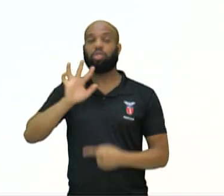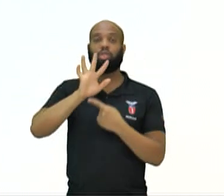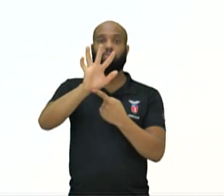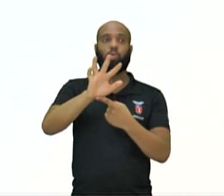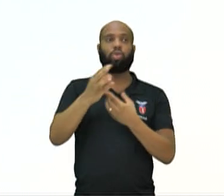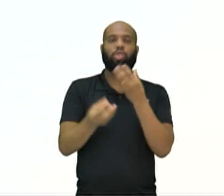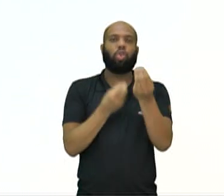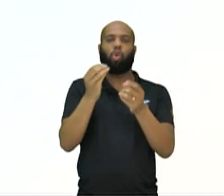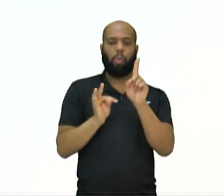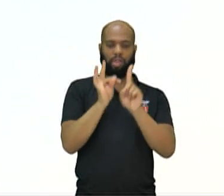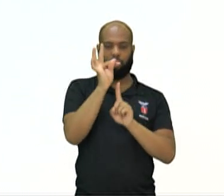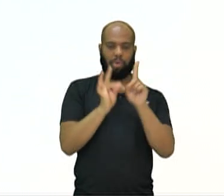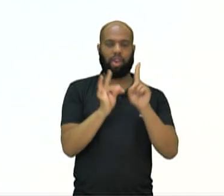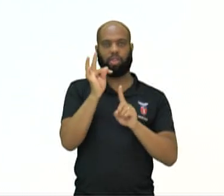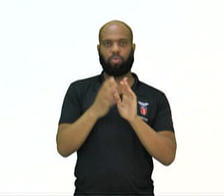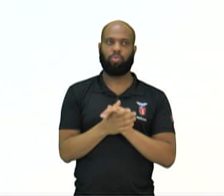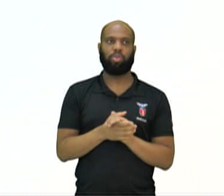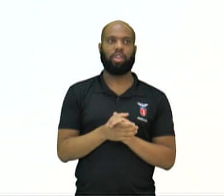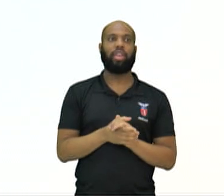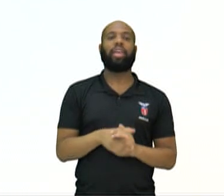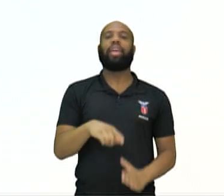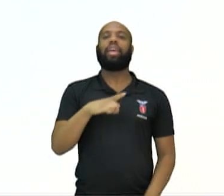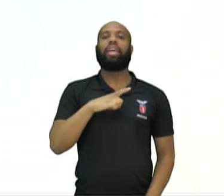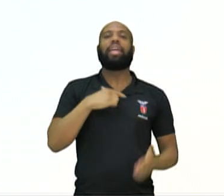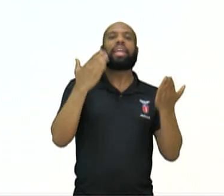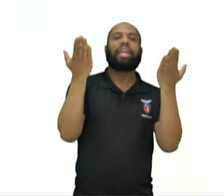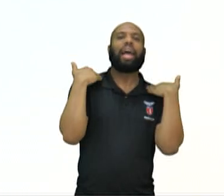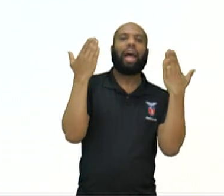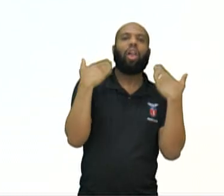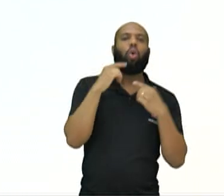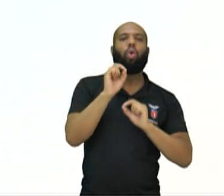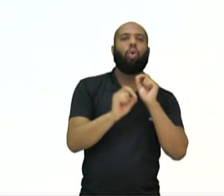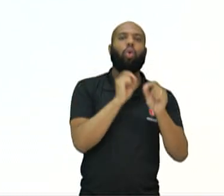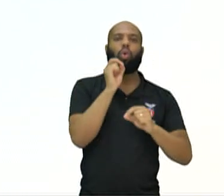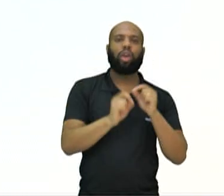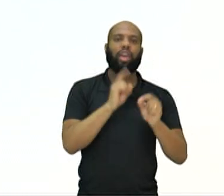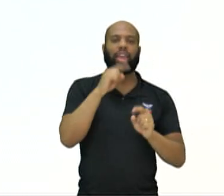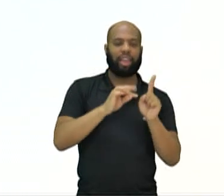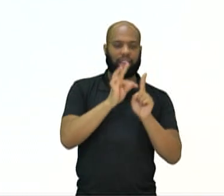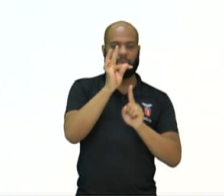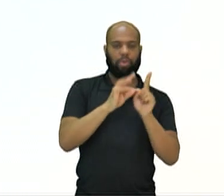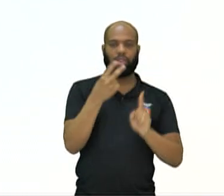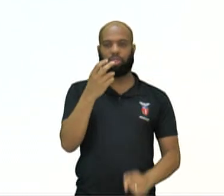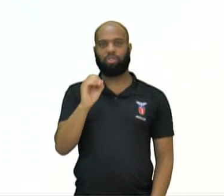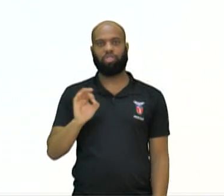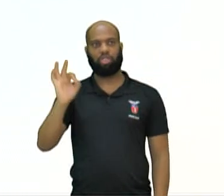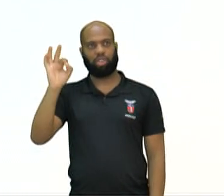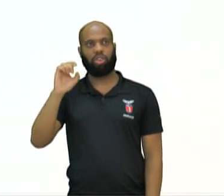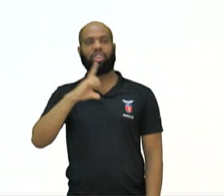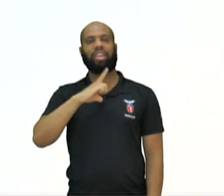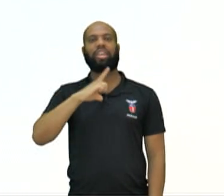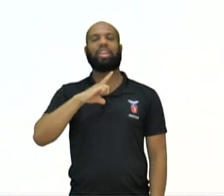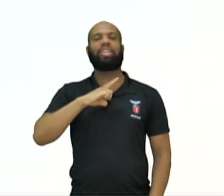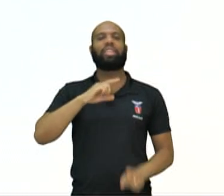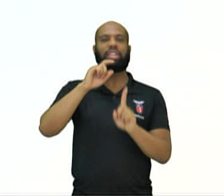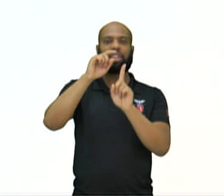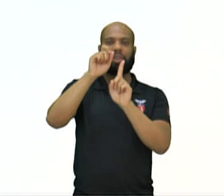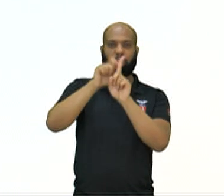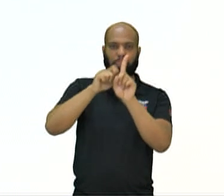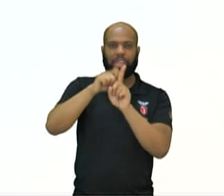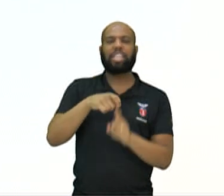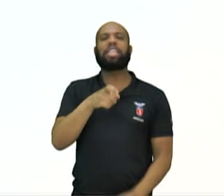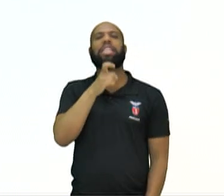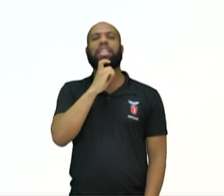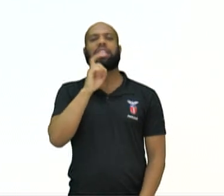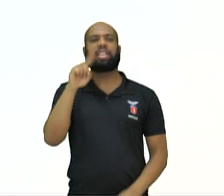amplitude térmica, aonde no mês mais quente a média de temperatura ficou em torno de 20 graus, e no mês mais frio ali